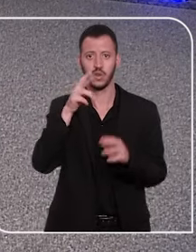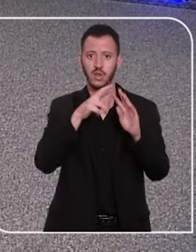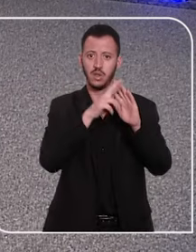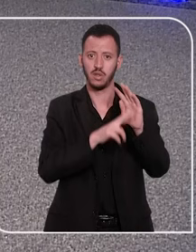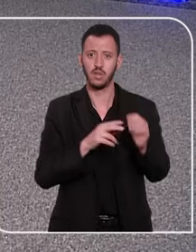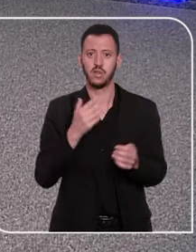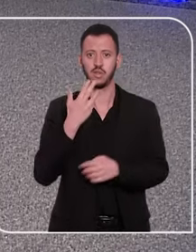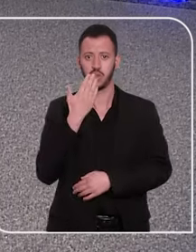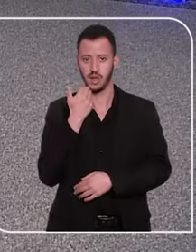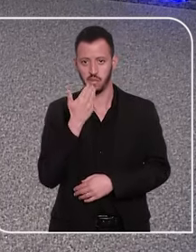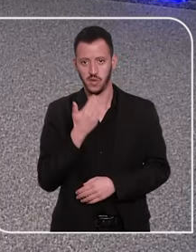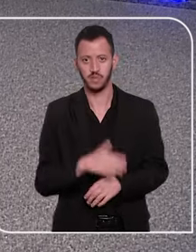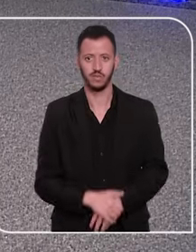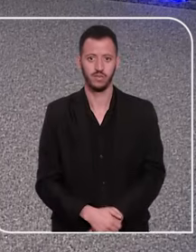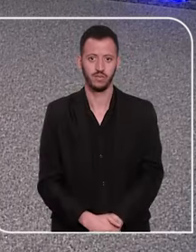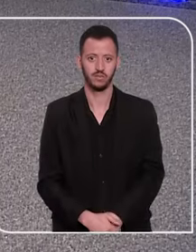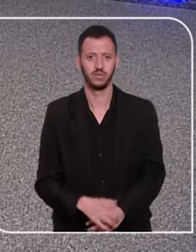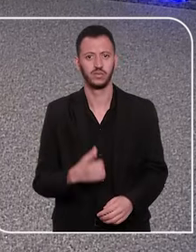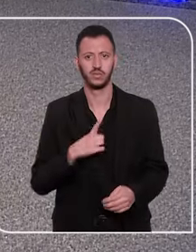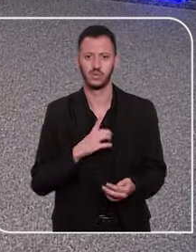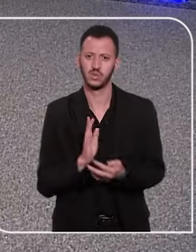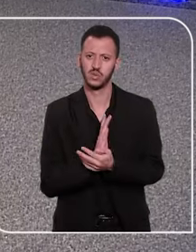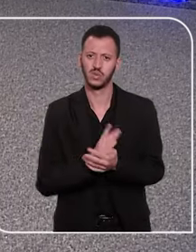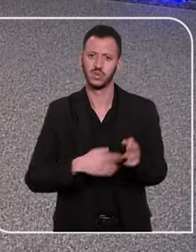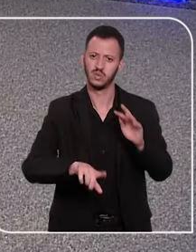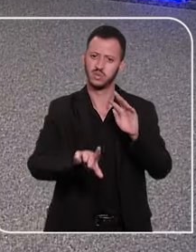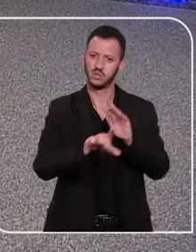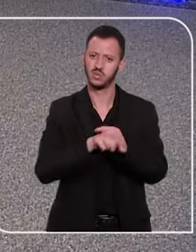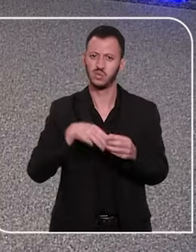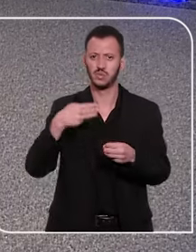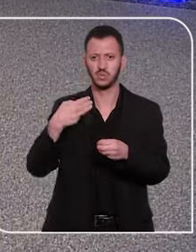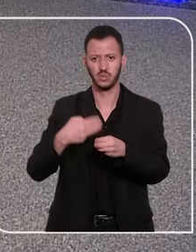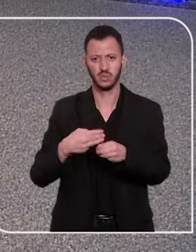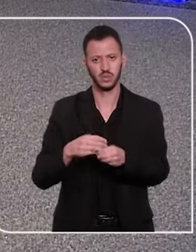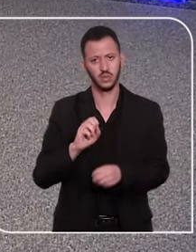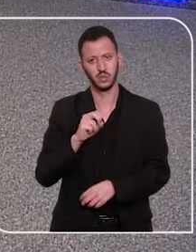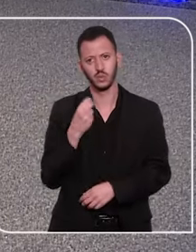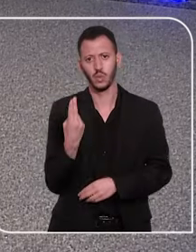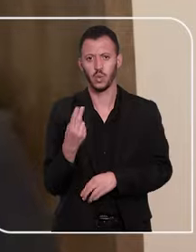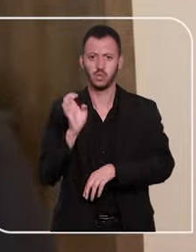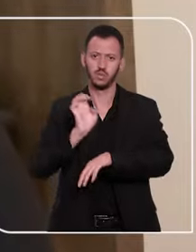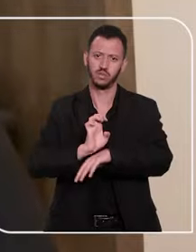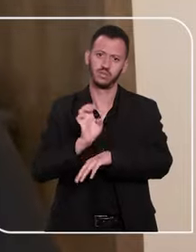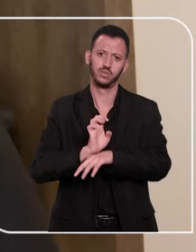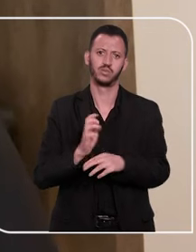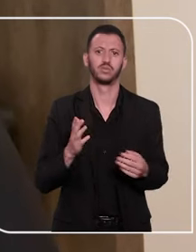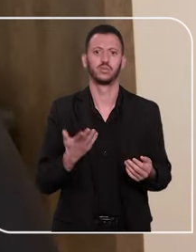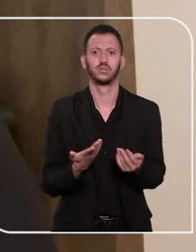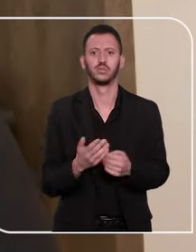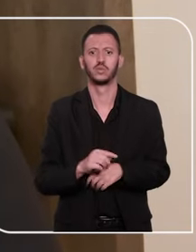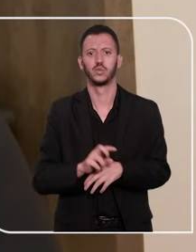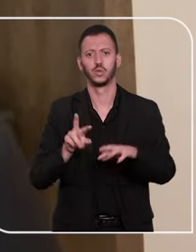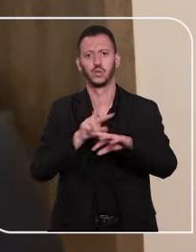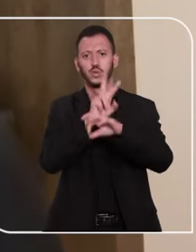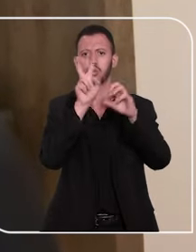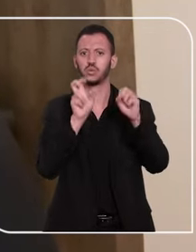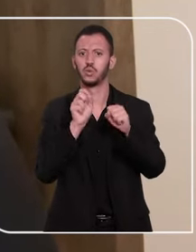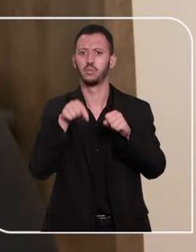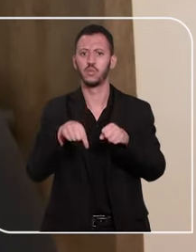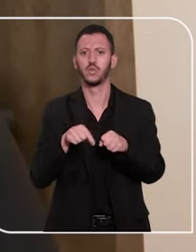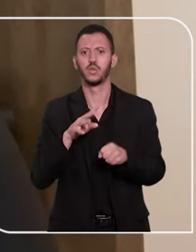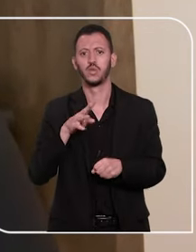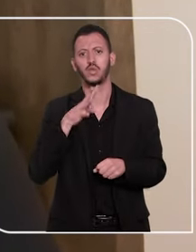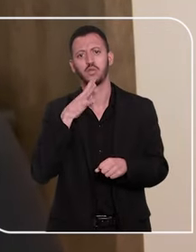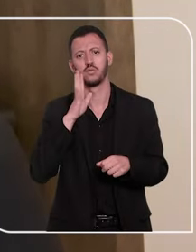regulatório de alimentos Existem algumas leis em âmbito Municipal ou Estadual disciplinando o